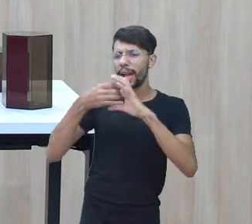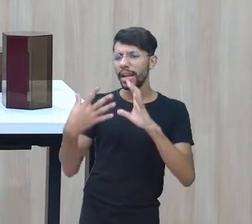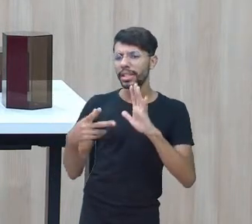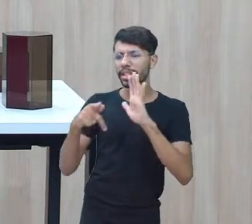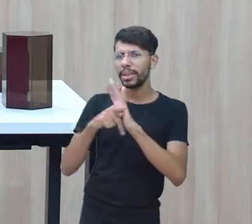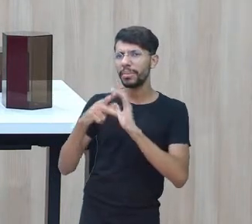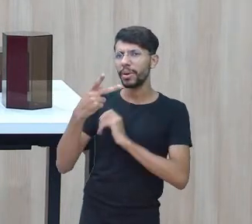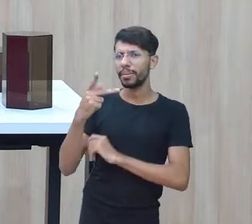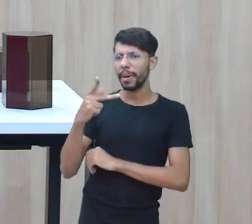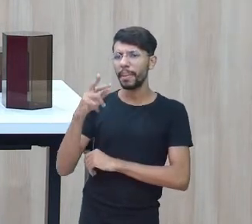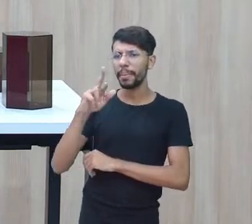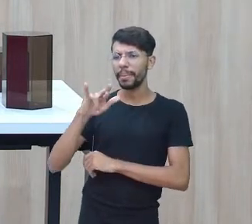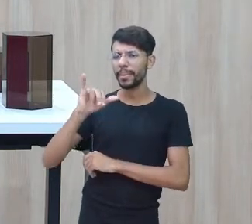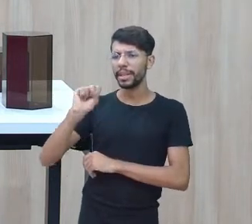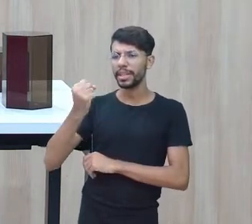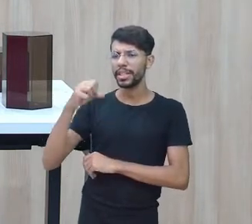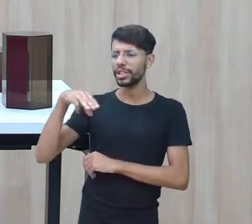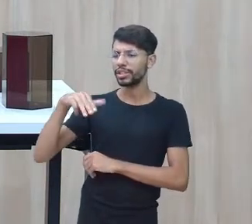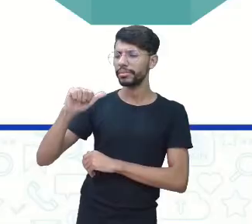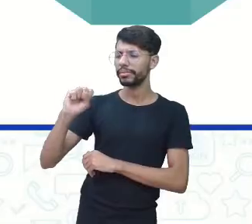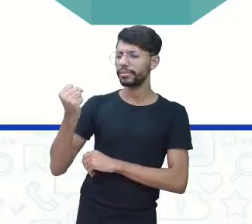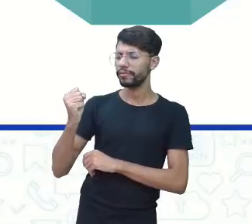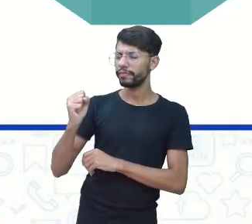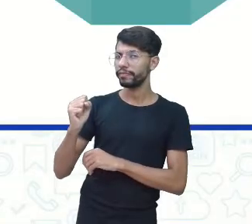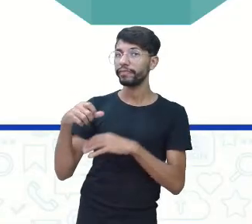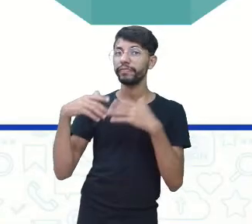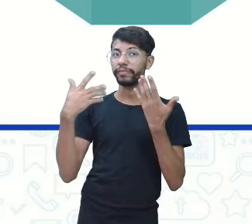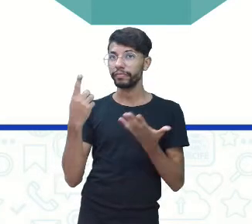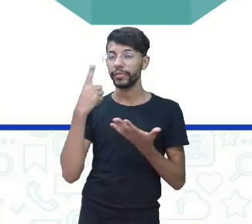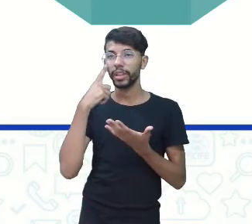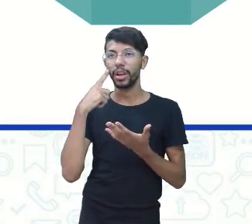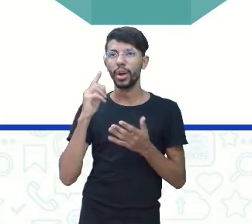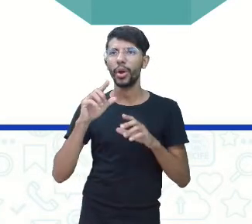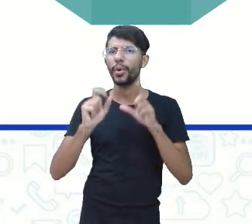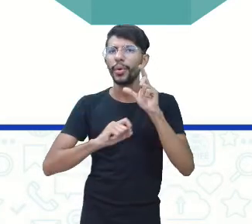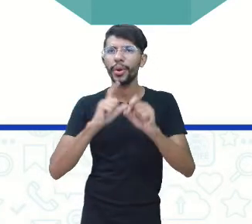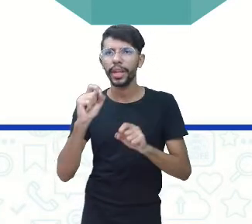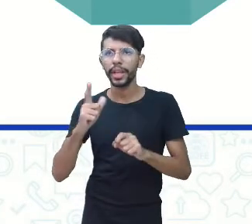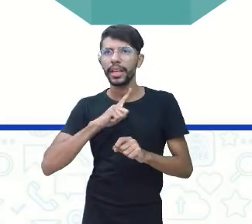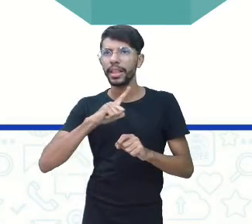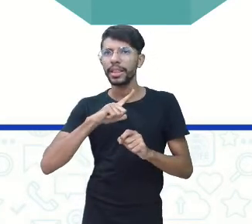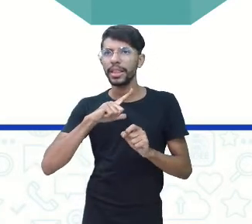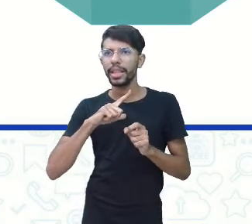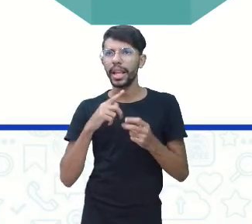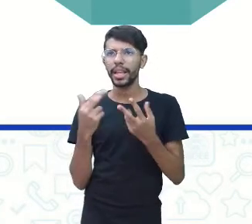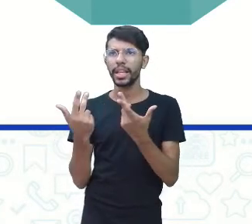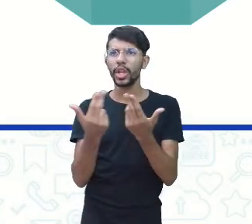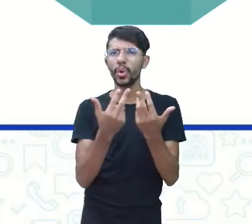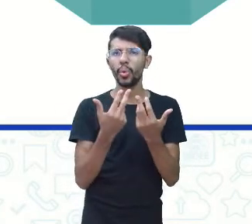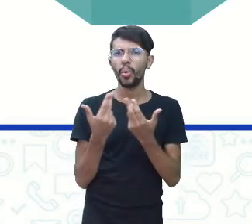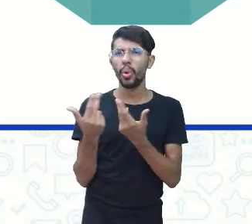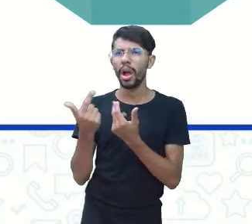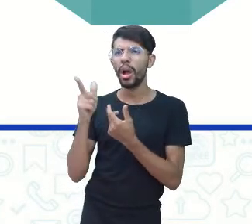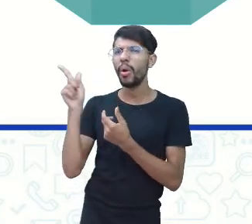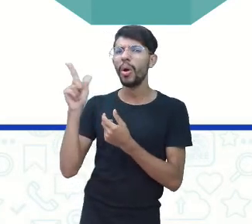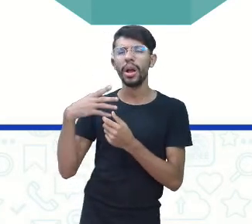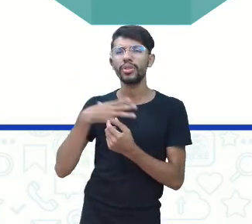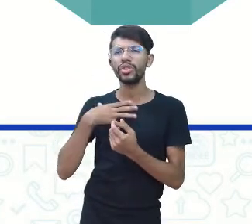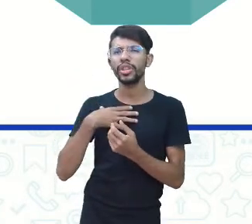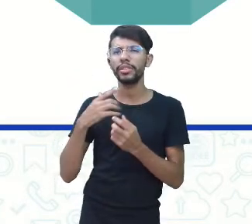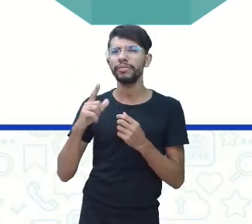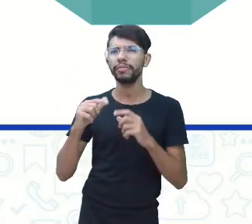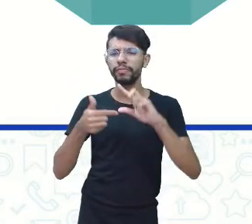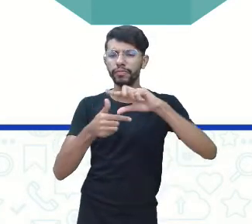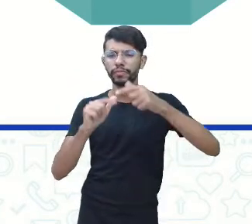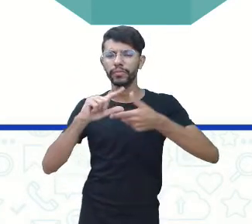tá certo? Então vamos lá. O que será que essas formas têm em comum? O que é que vocês conseguem avaliar aí? Então